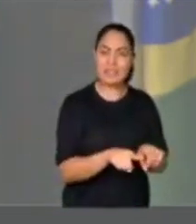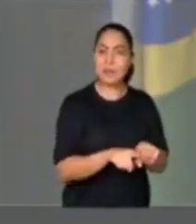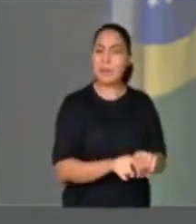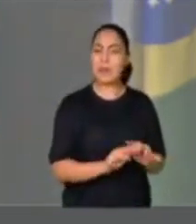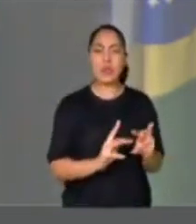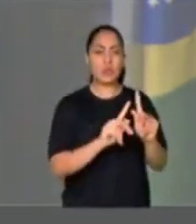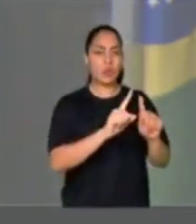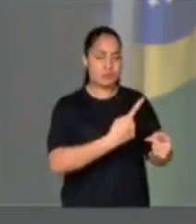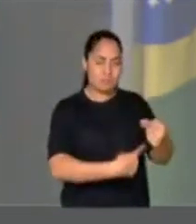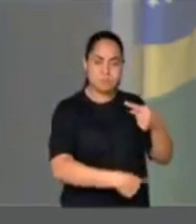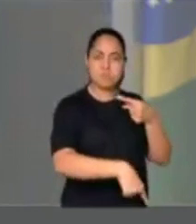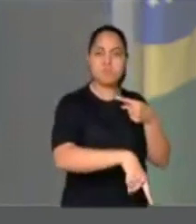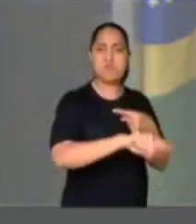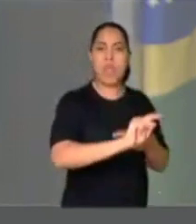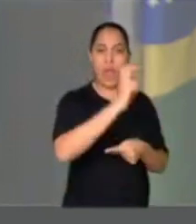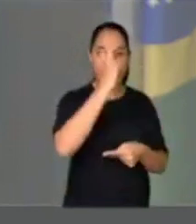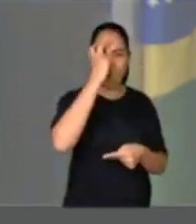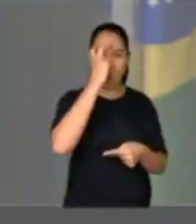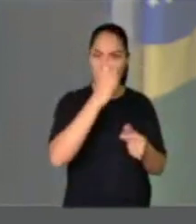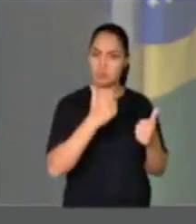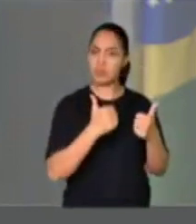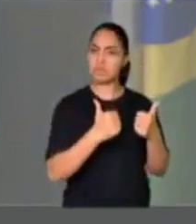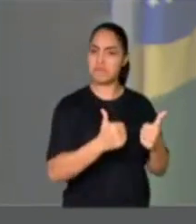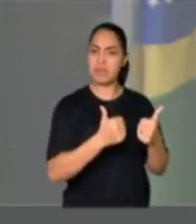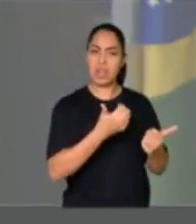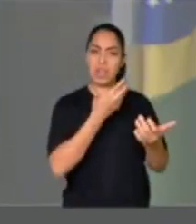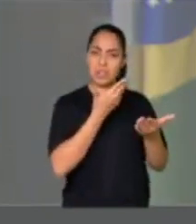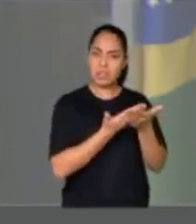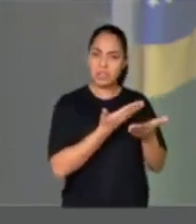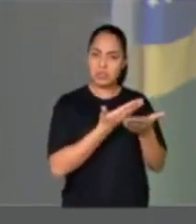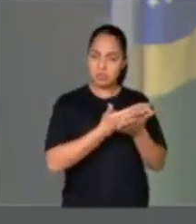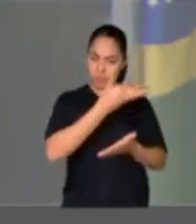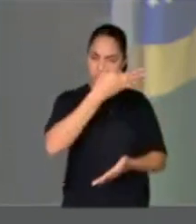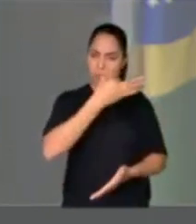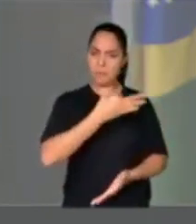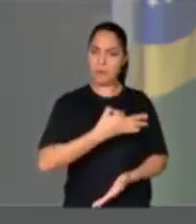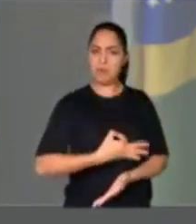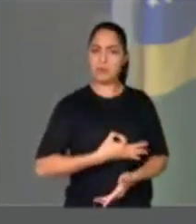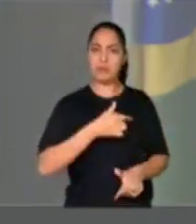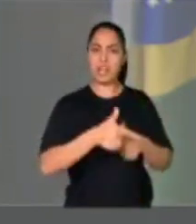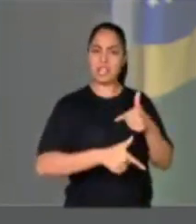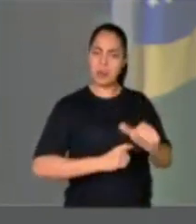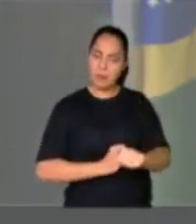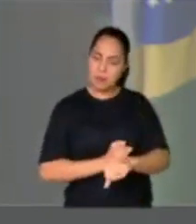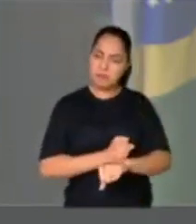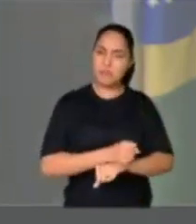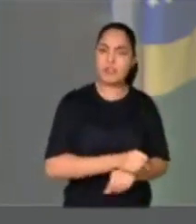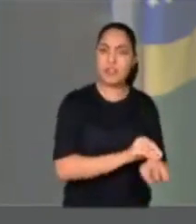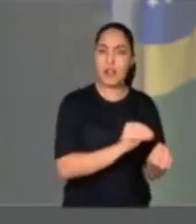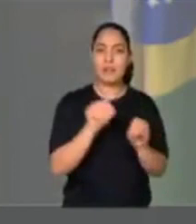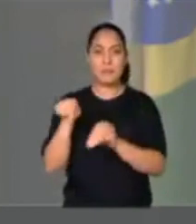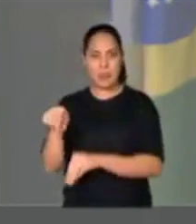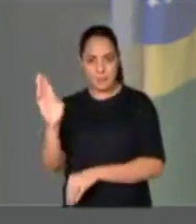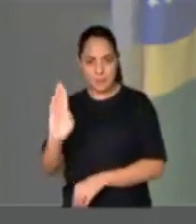que trouxe a sua cultura, o seu estudo, a sua disciplina e seu trabalho duro aqui